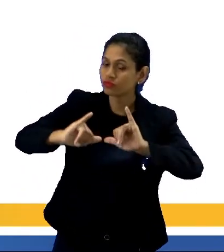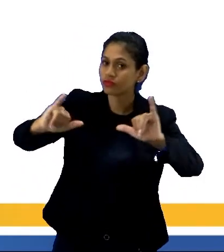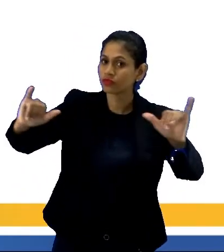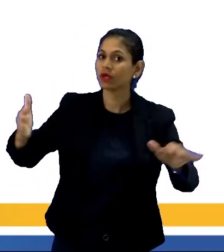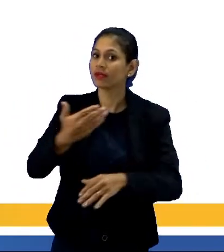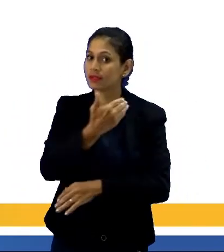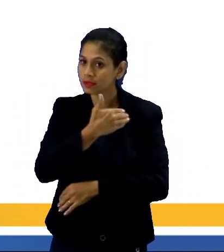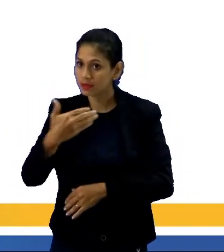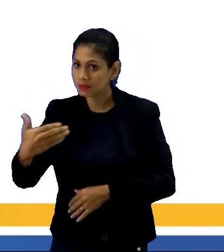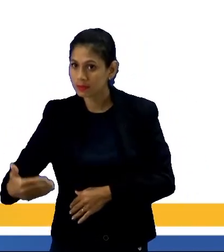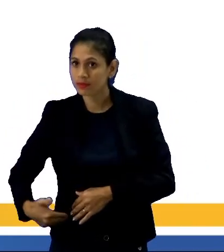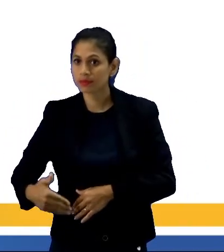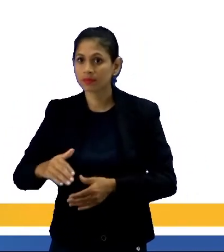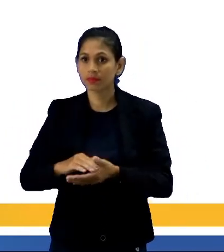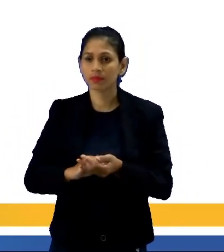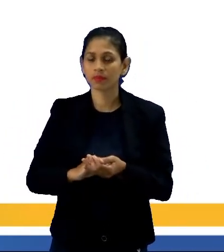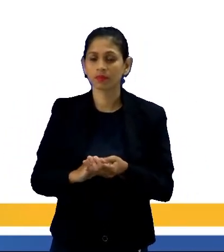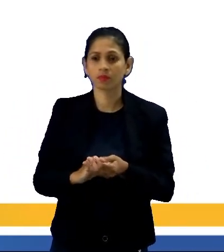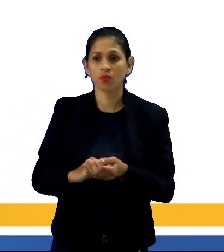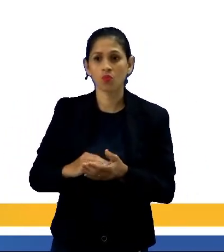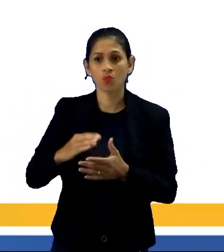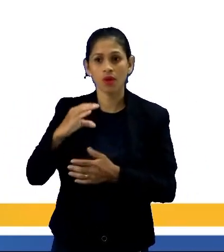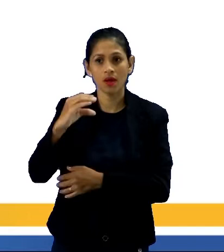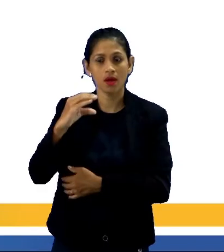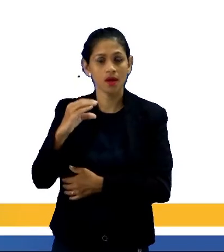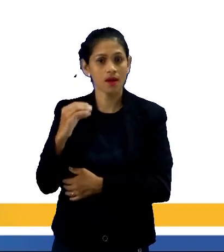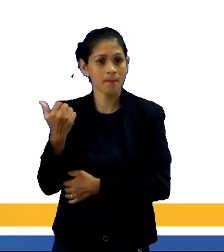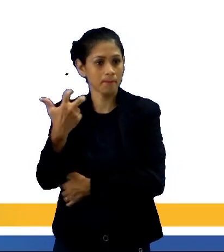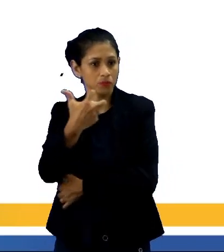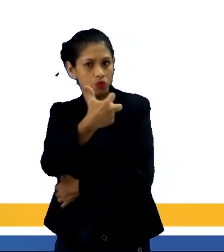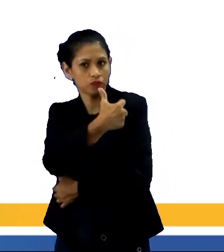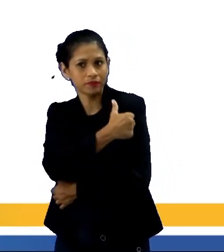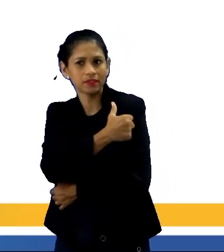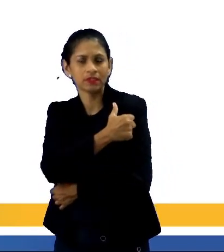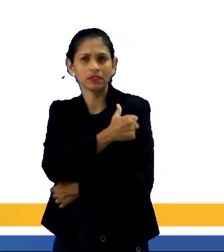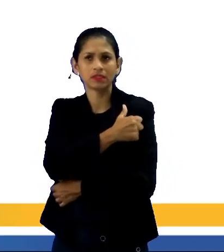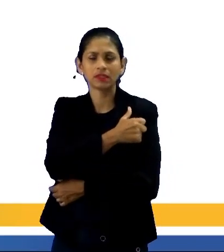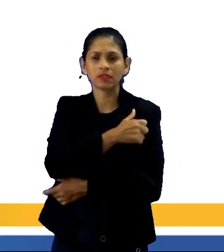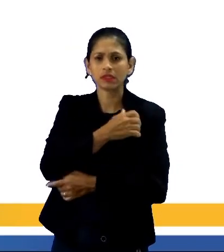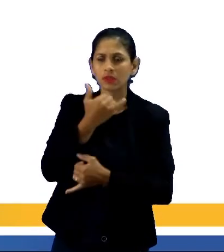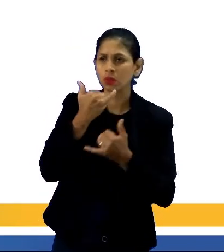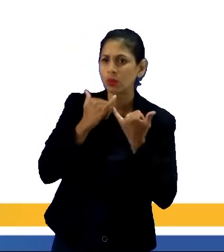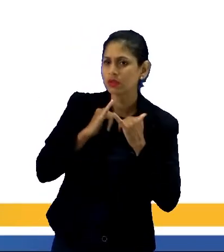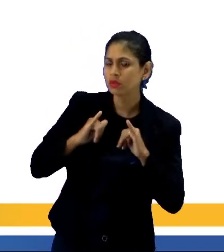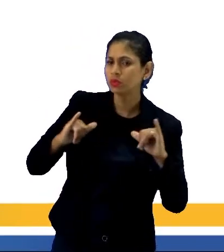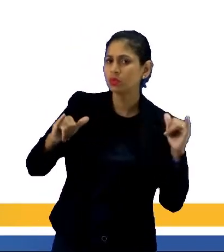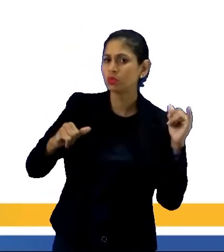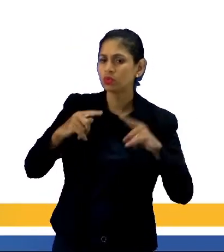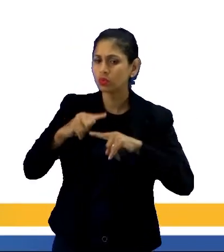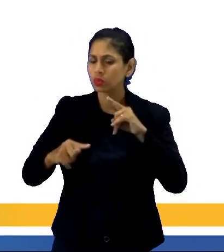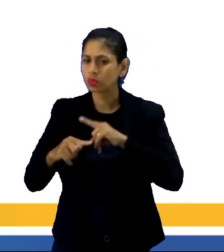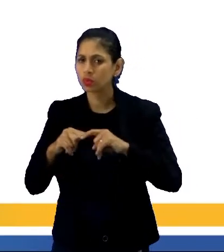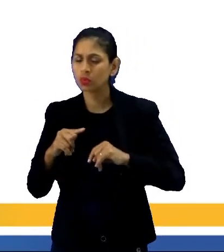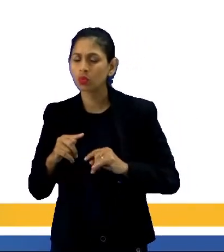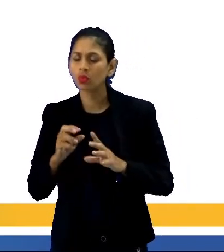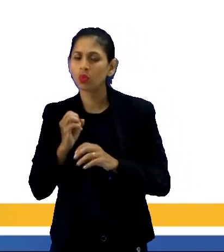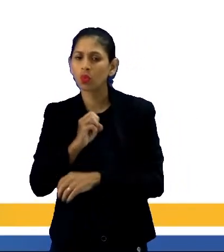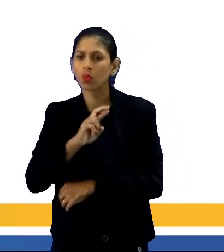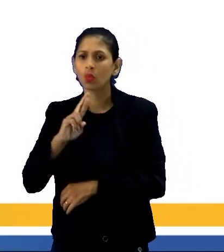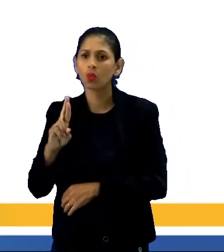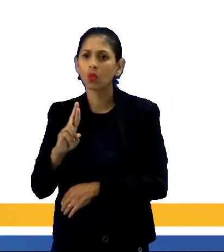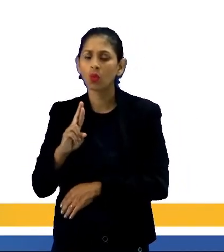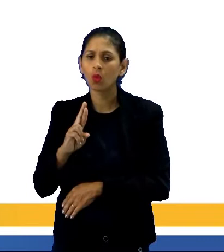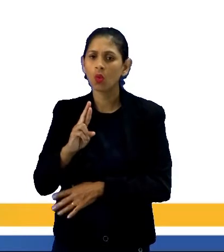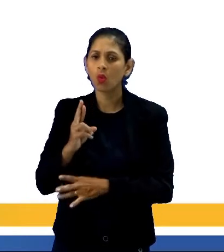uma campanha de vacinação até os anúncios de produtos ou prestação de serviços. O que